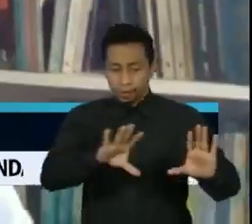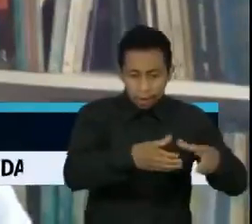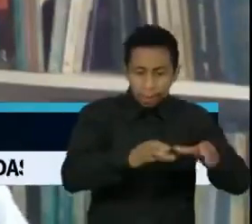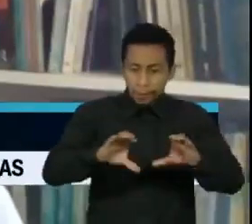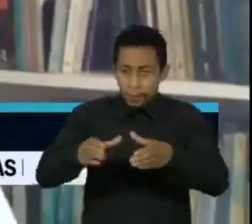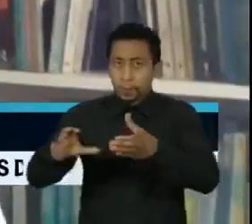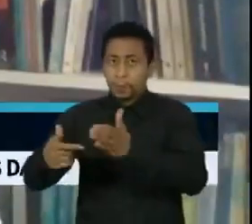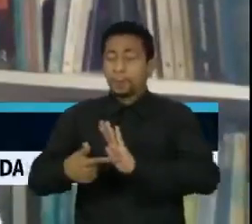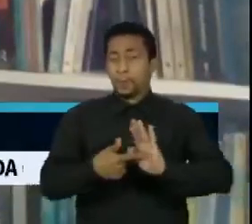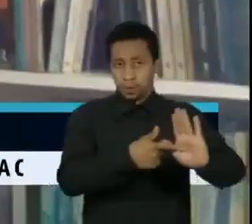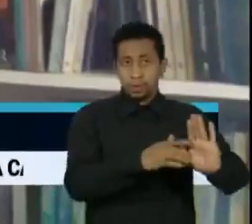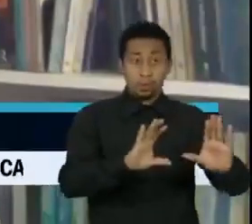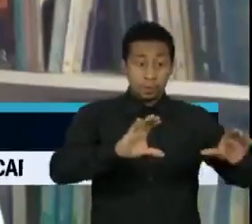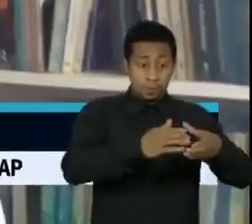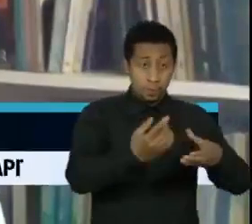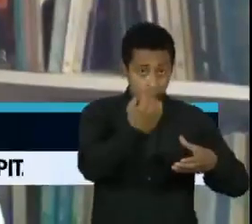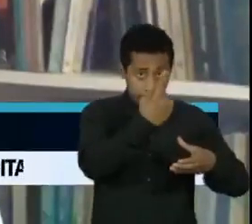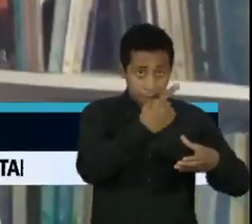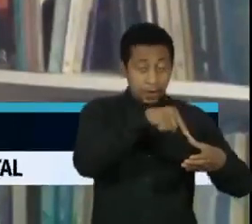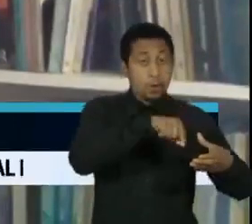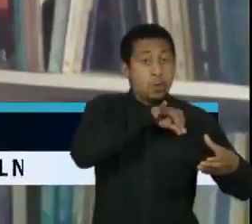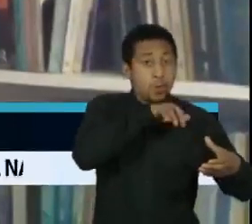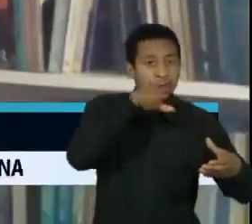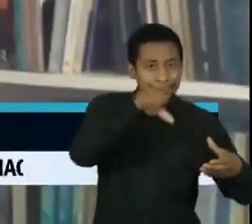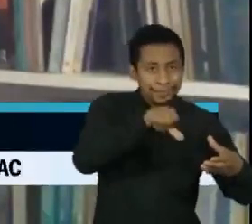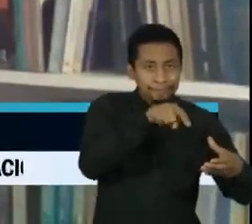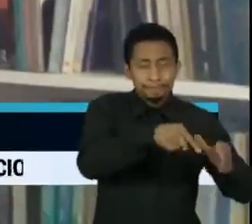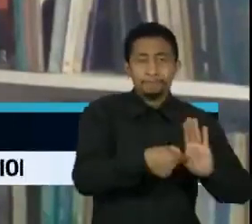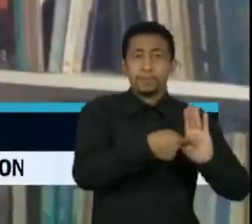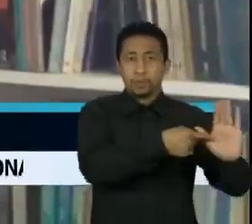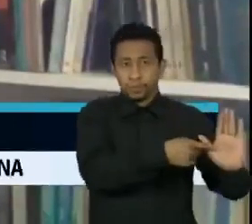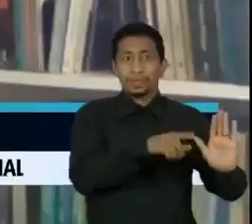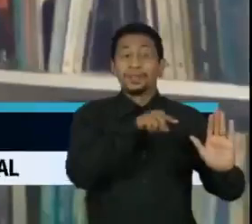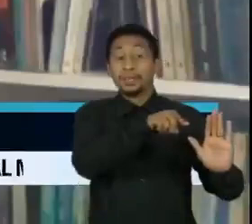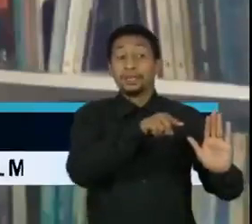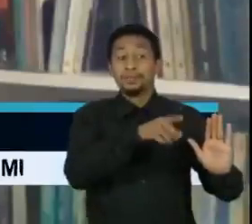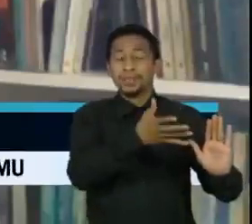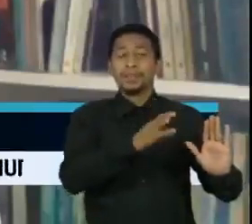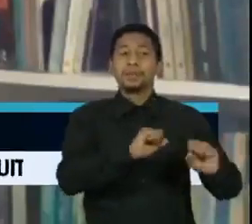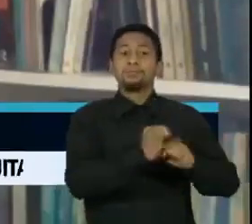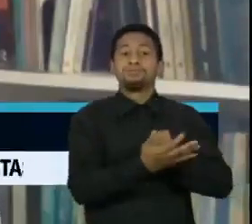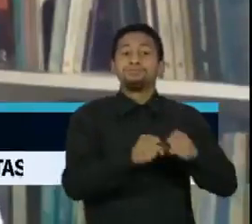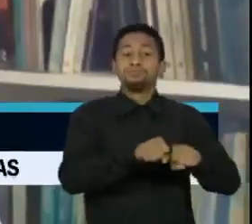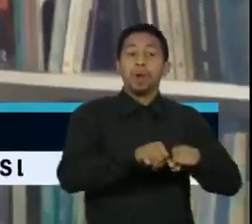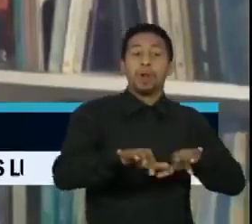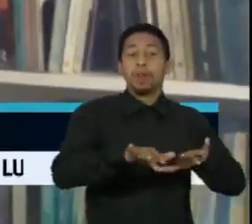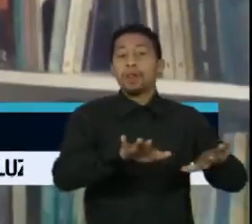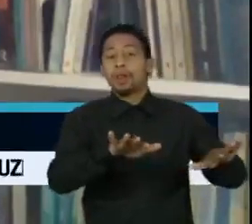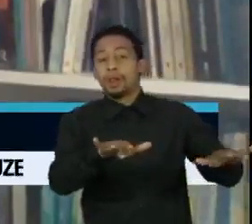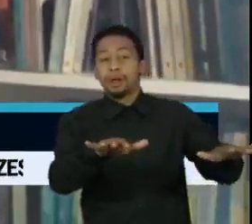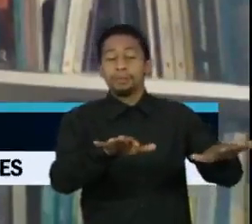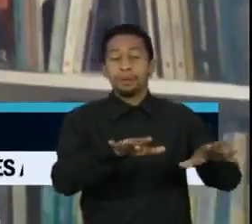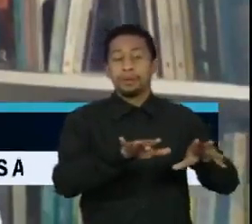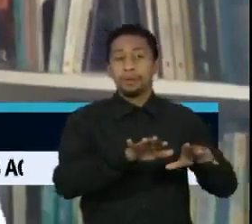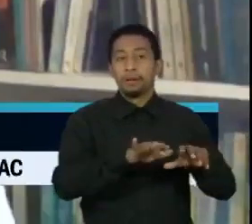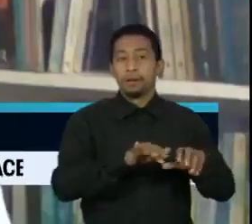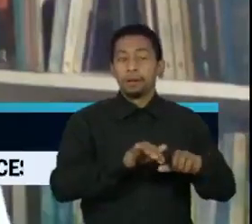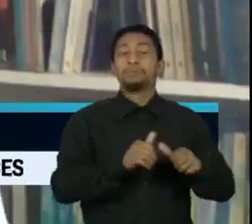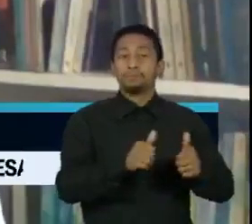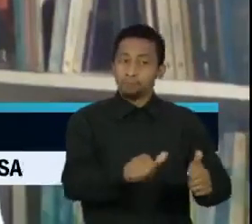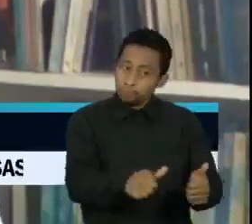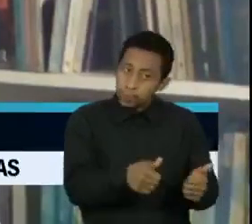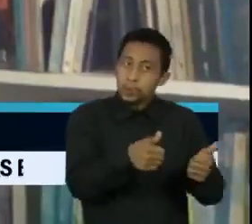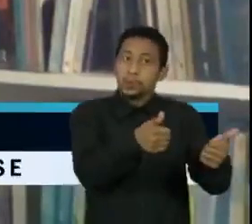O primeiro deles é diz respeito à melhora da Covid. Houve uma melhora,